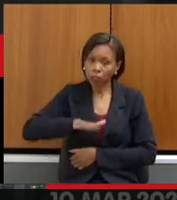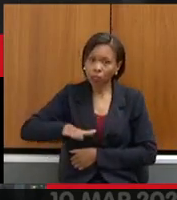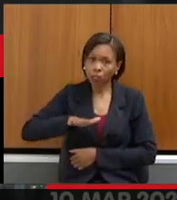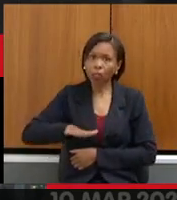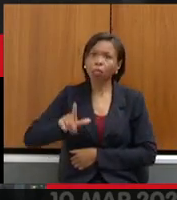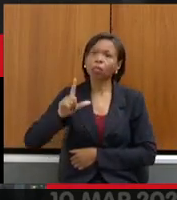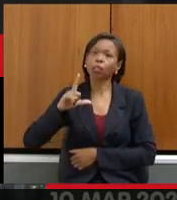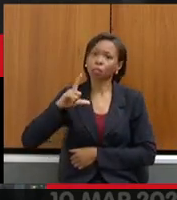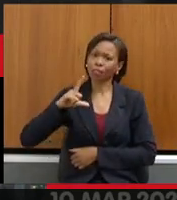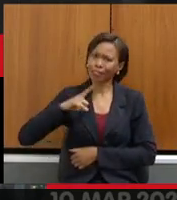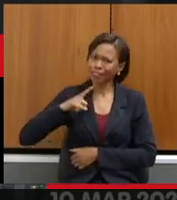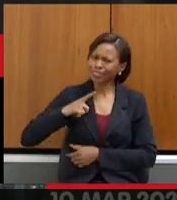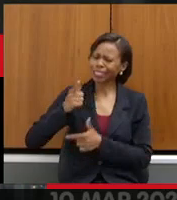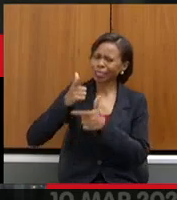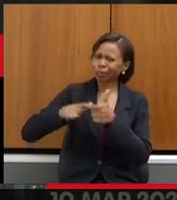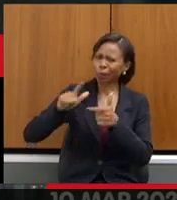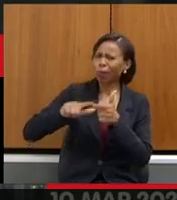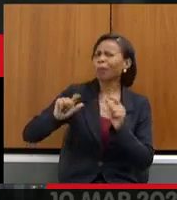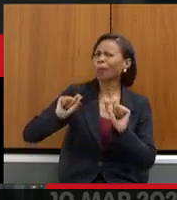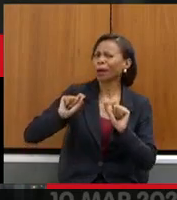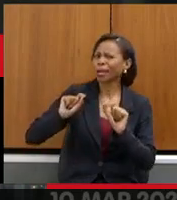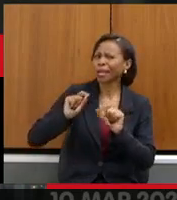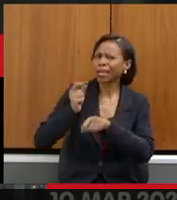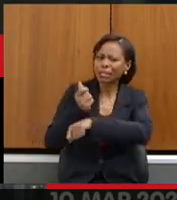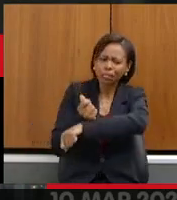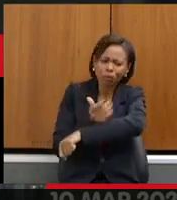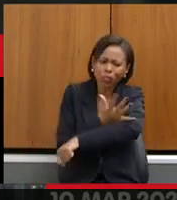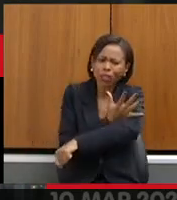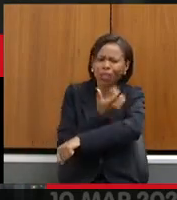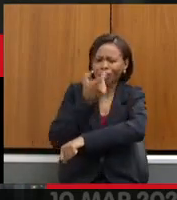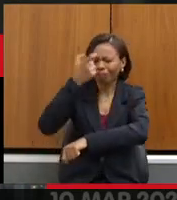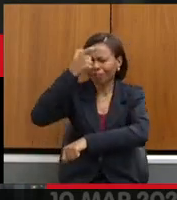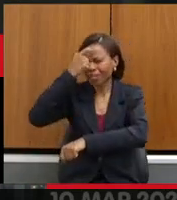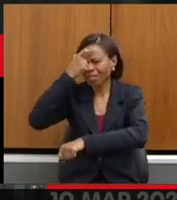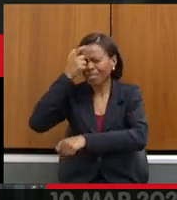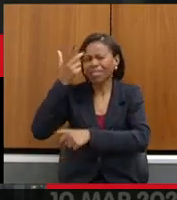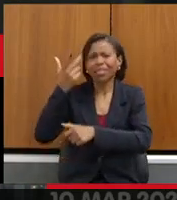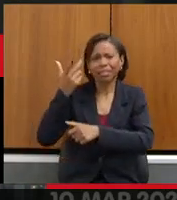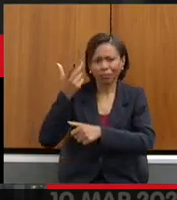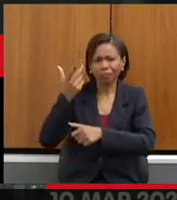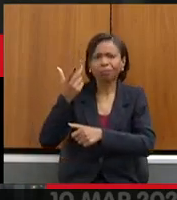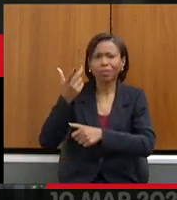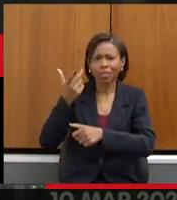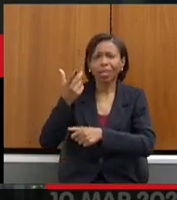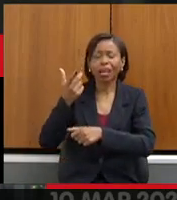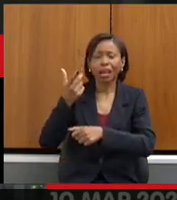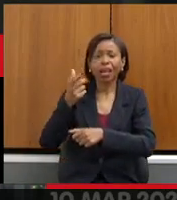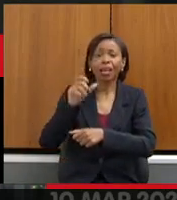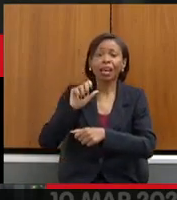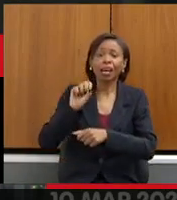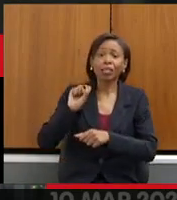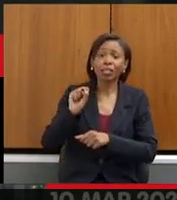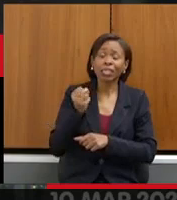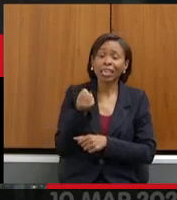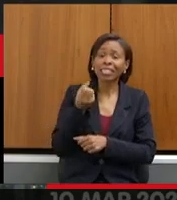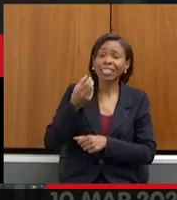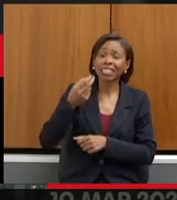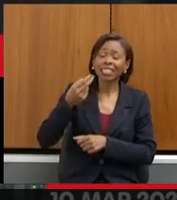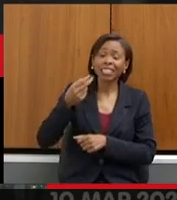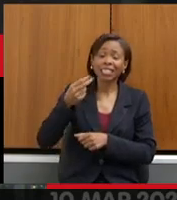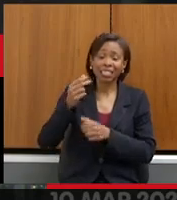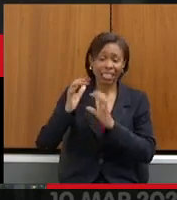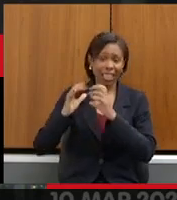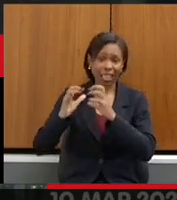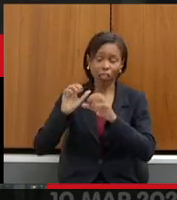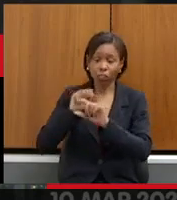têm tido problemas emocionais e sua a sociedade de neuropediatria o psiquiatra infantil é muito